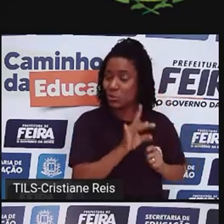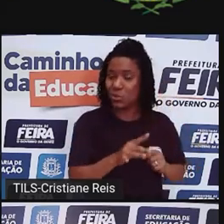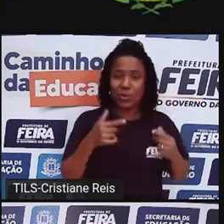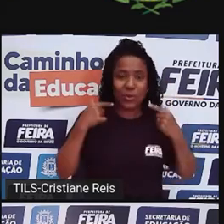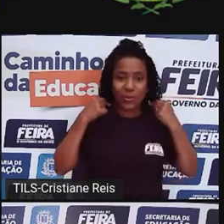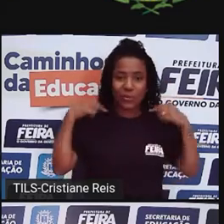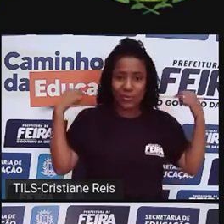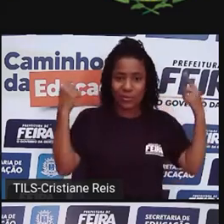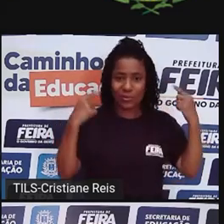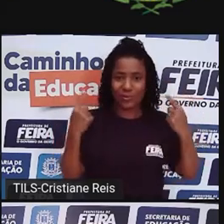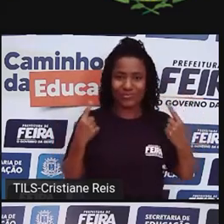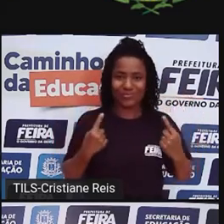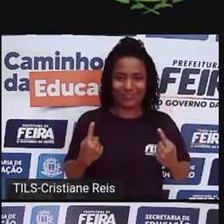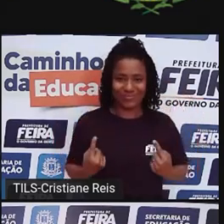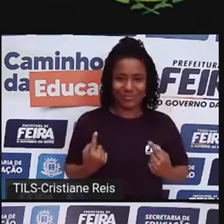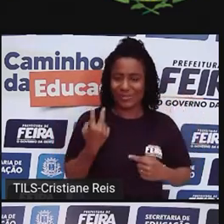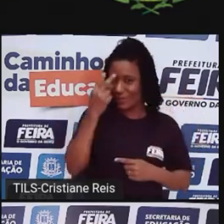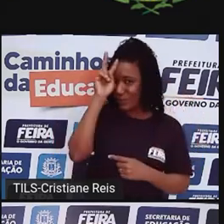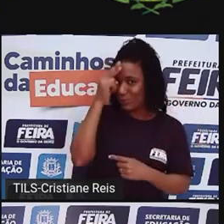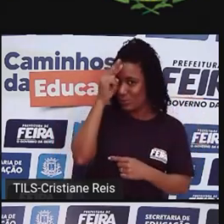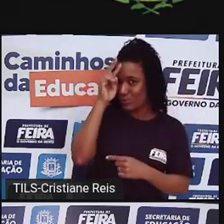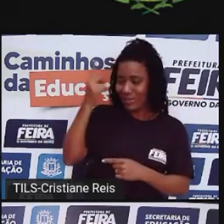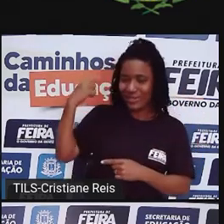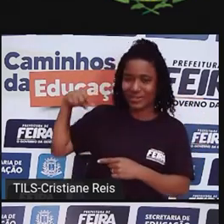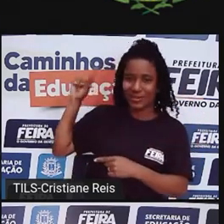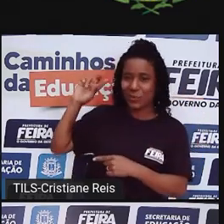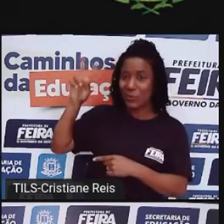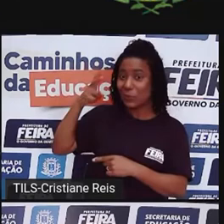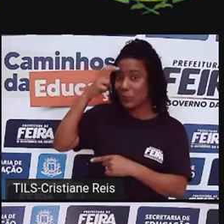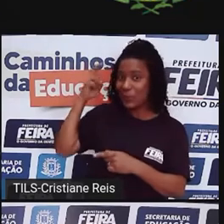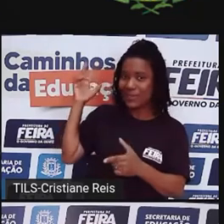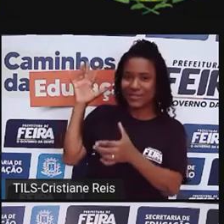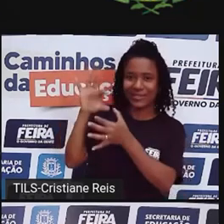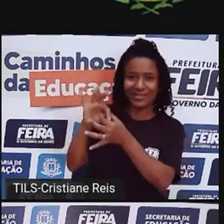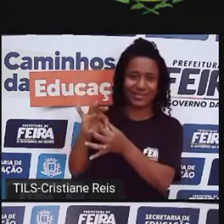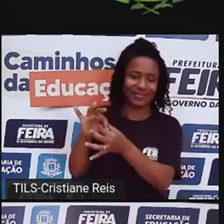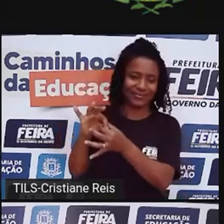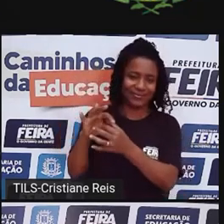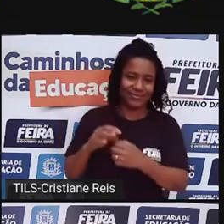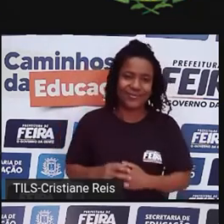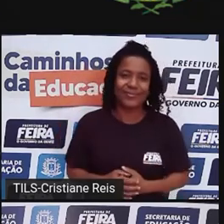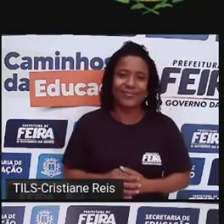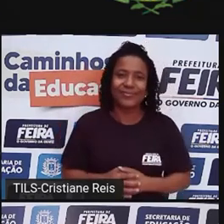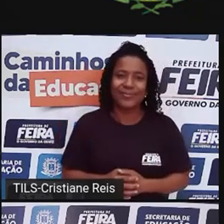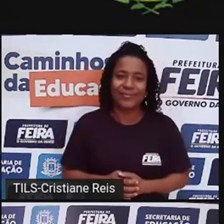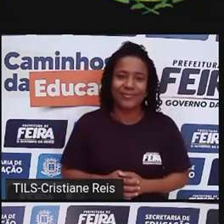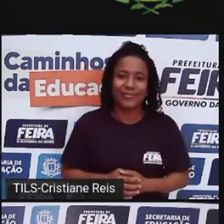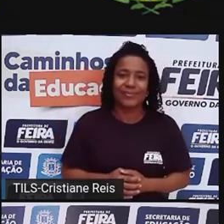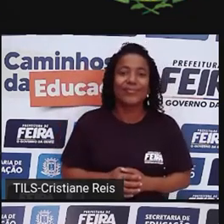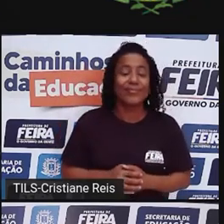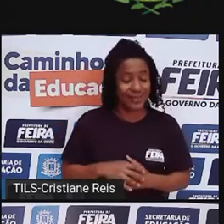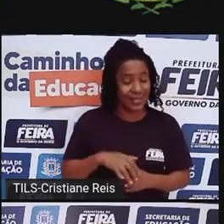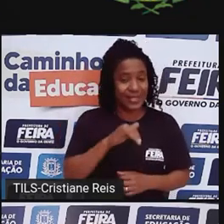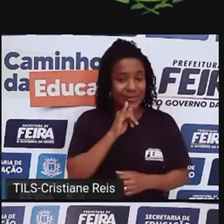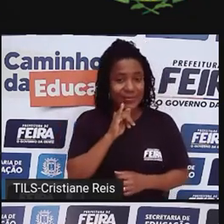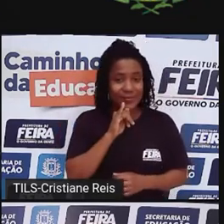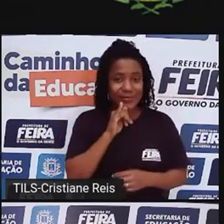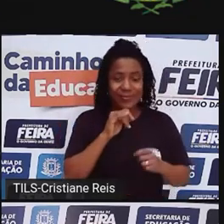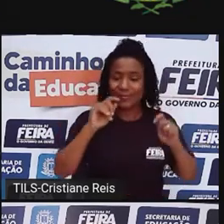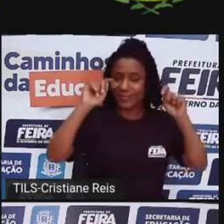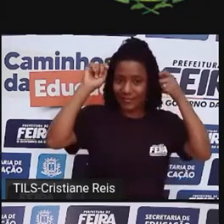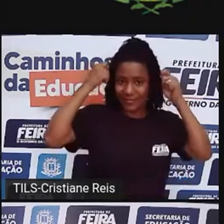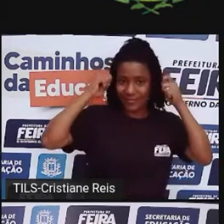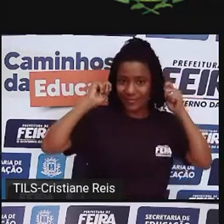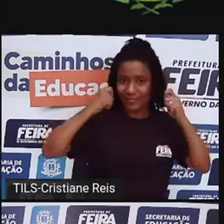ela tem toda uma história por trás, tem toda uma cultura de um povo por trás. Por exemplo, as tranças, elas são